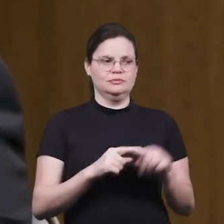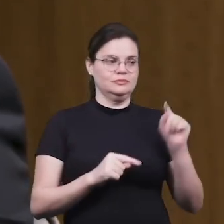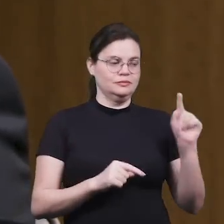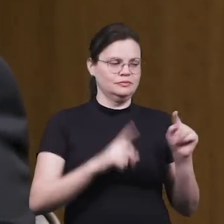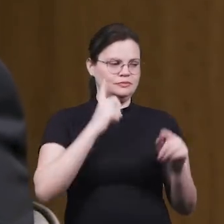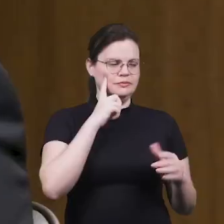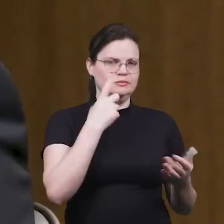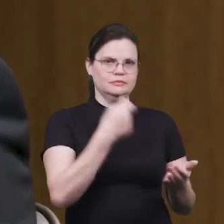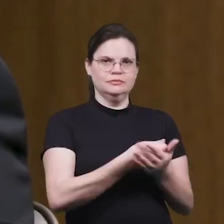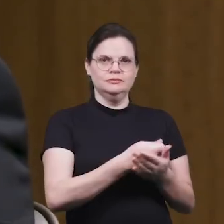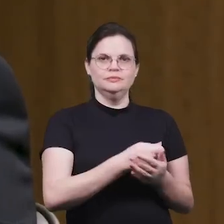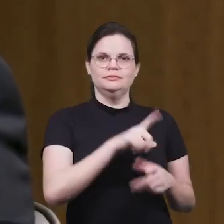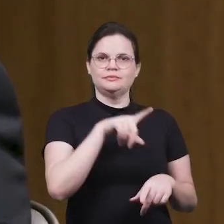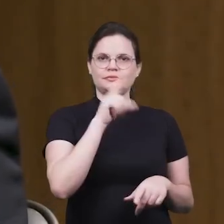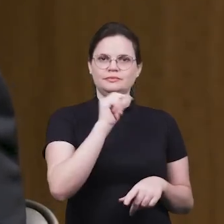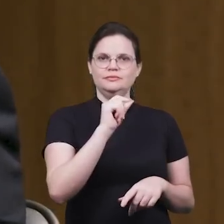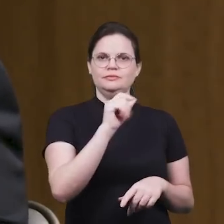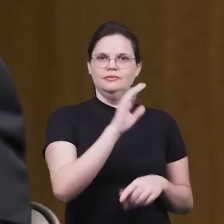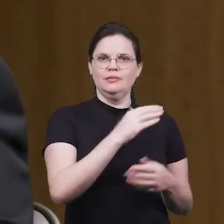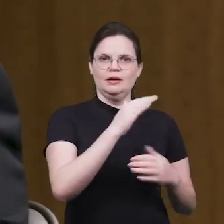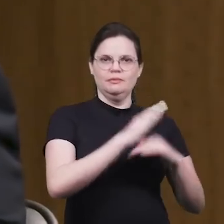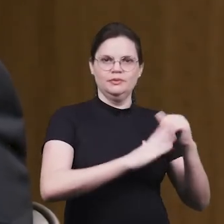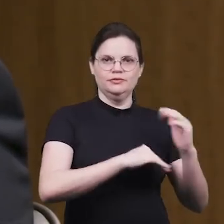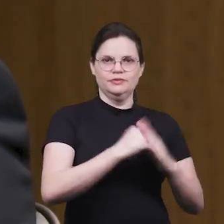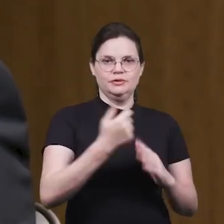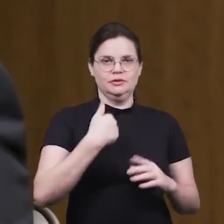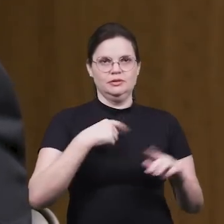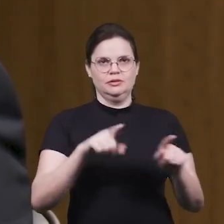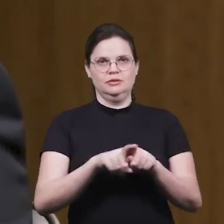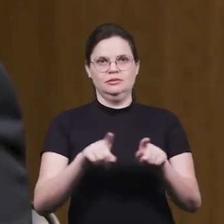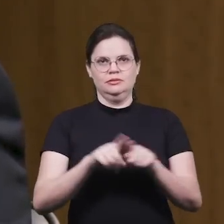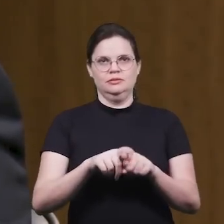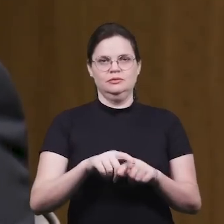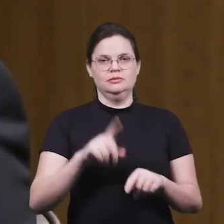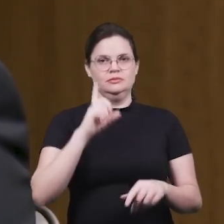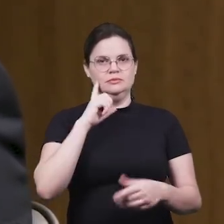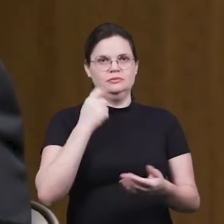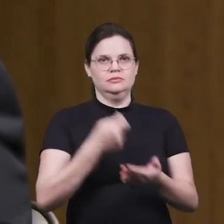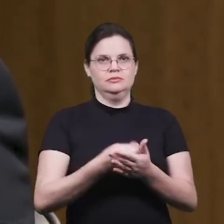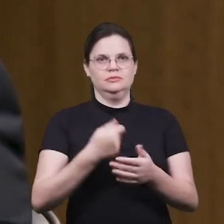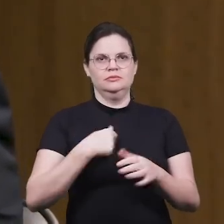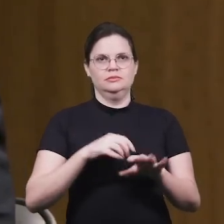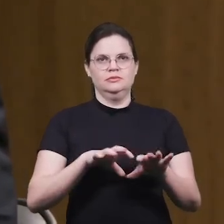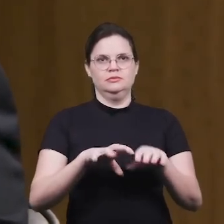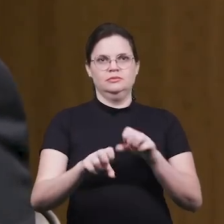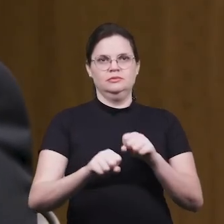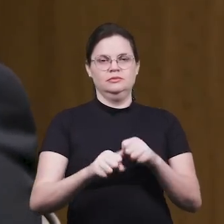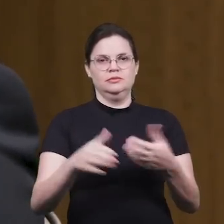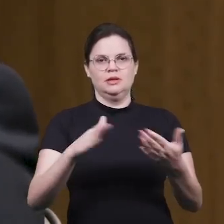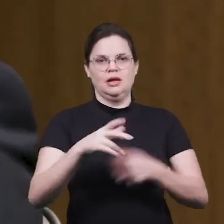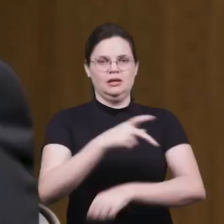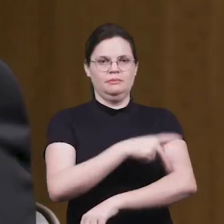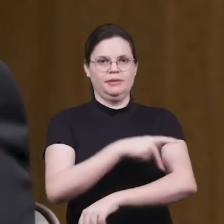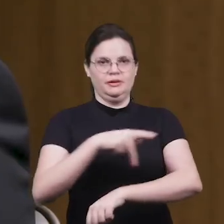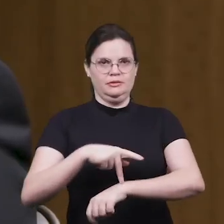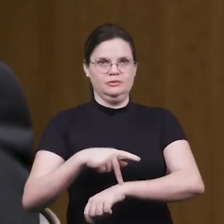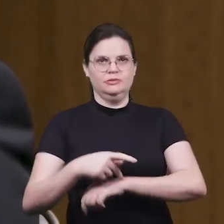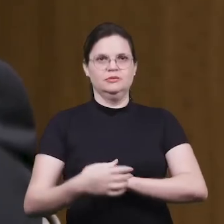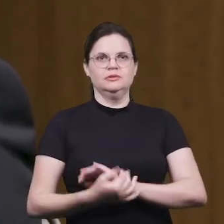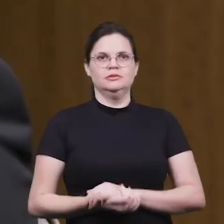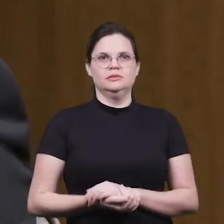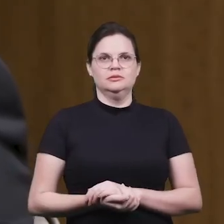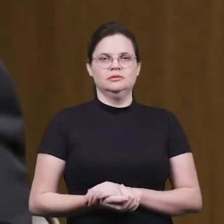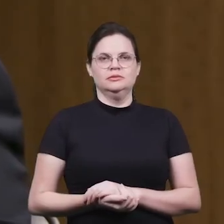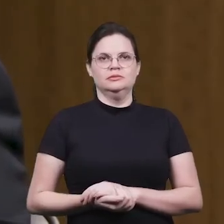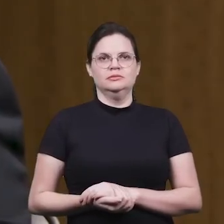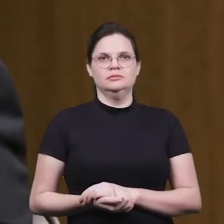escolhido a profissão dele, quando eu tinha escolhido a minha profissão, eu fui formada em pedagogia, né? Sou